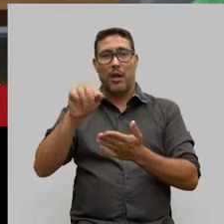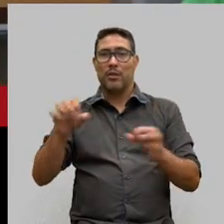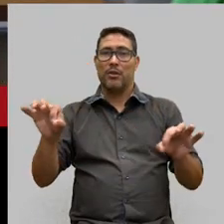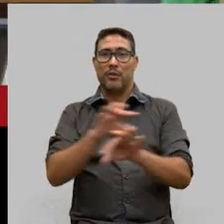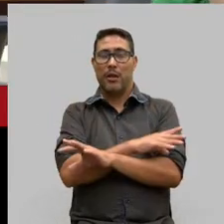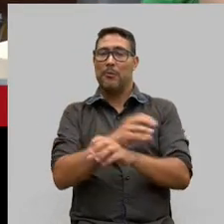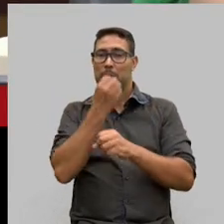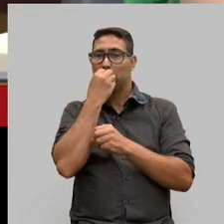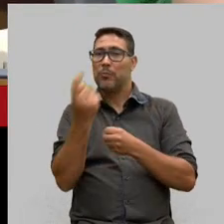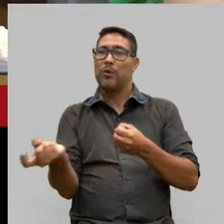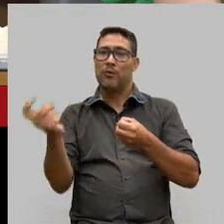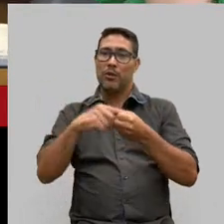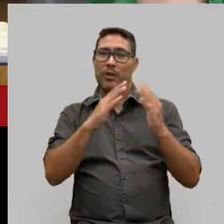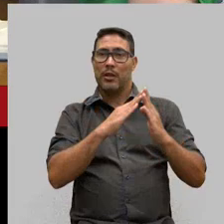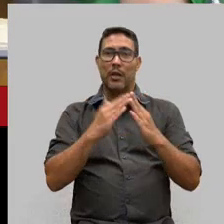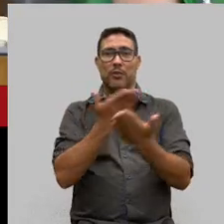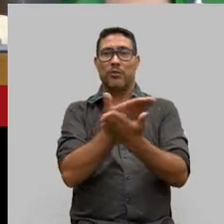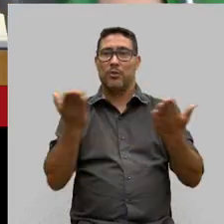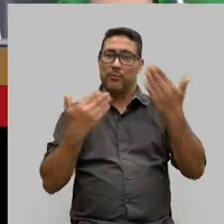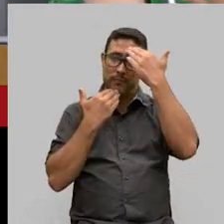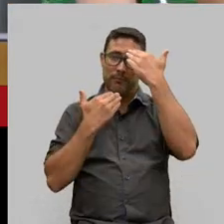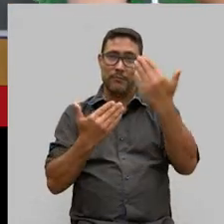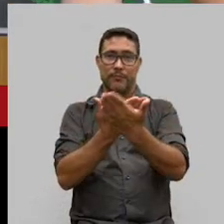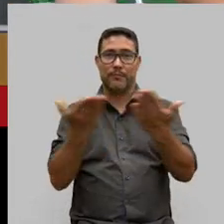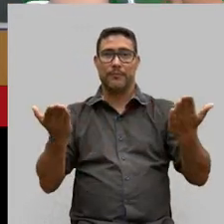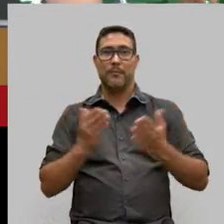retorno a todas e todos obrigado gente